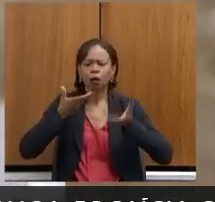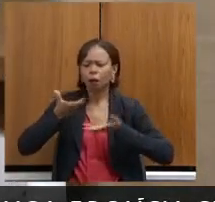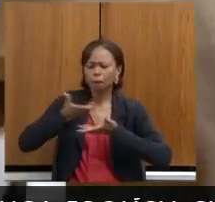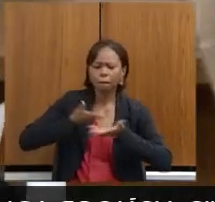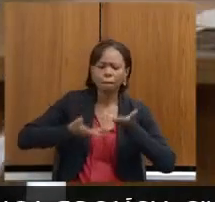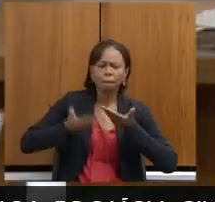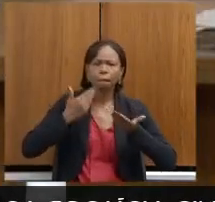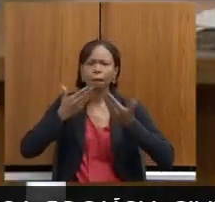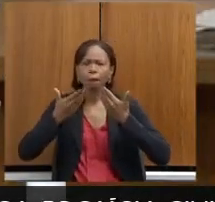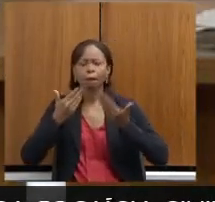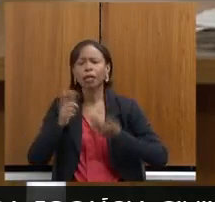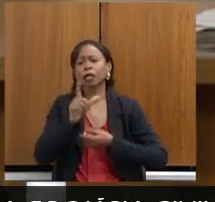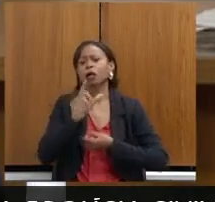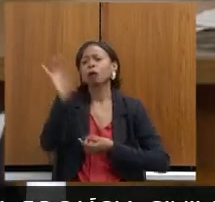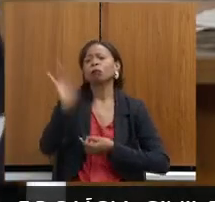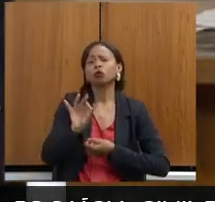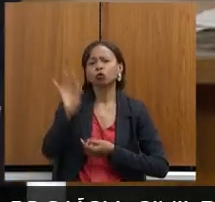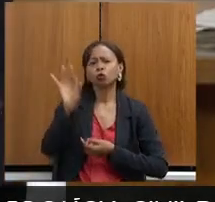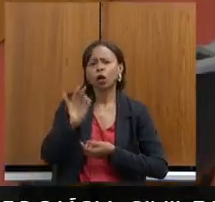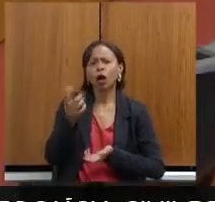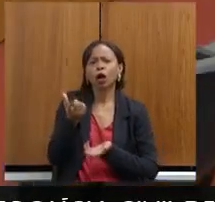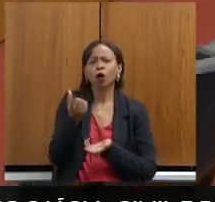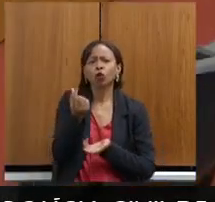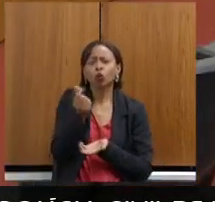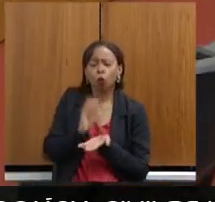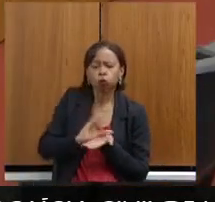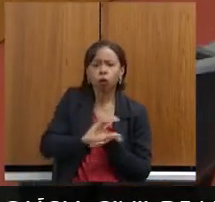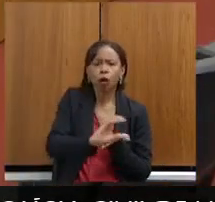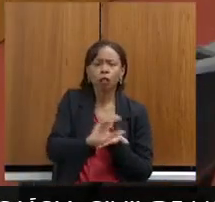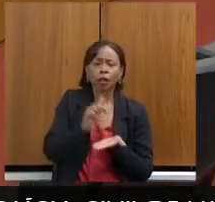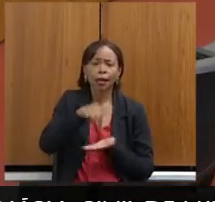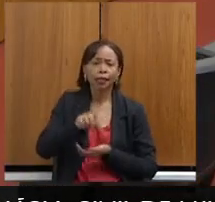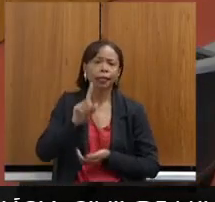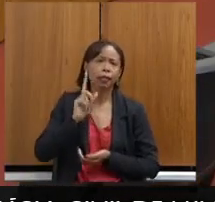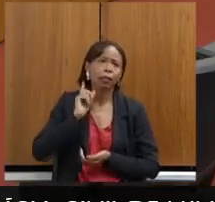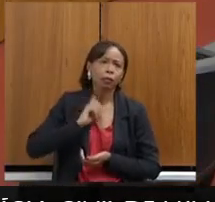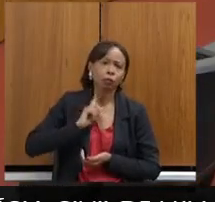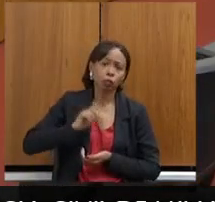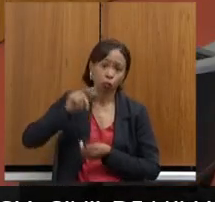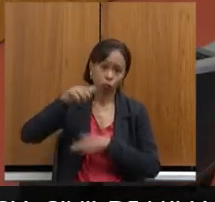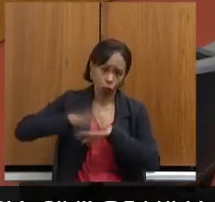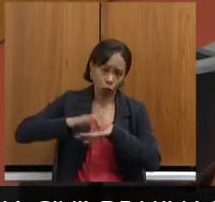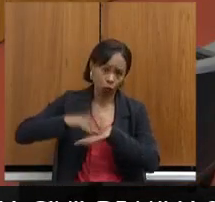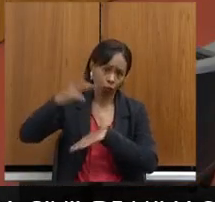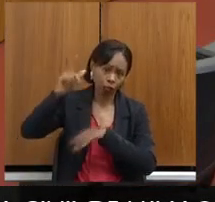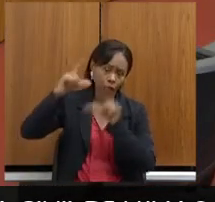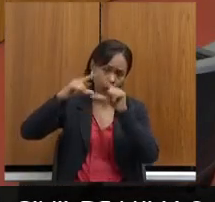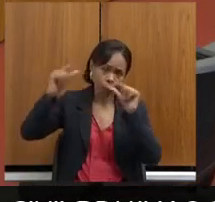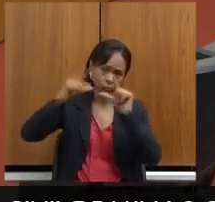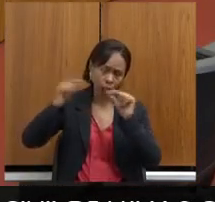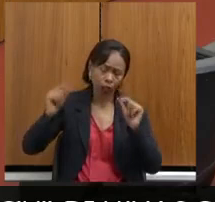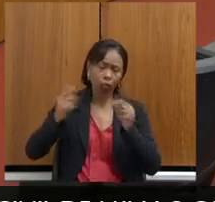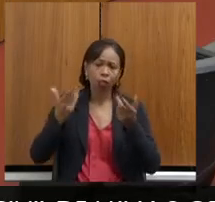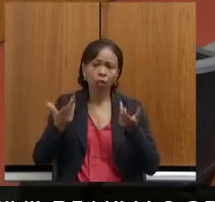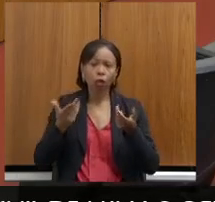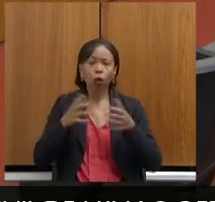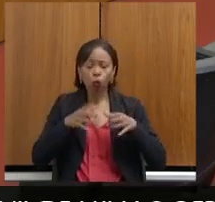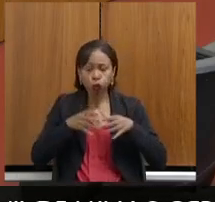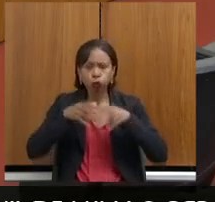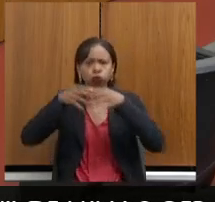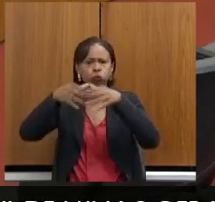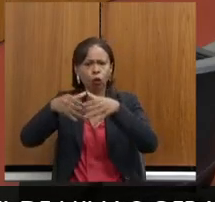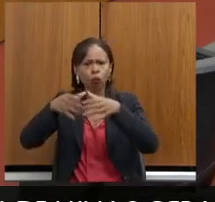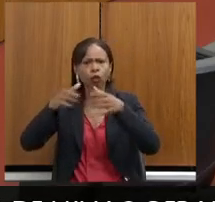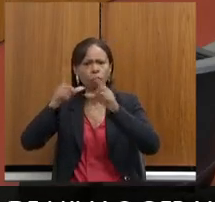discutir o percentual dos Fundos que seriam entregues aqui é o estado em Brasília e quando as coisas chegaram em Brasília já com